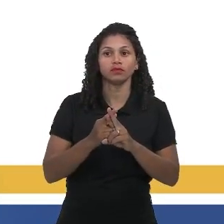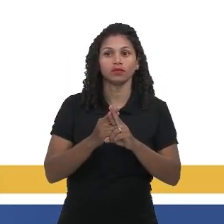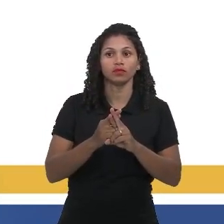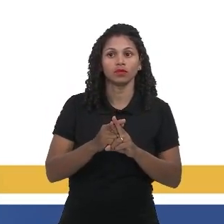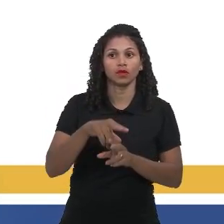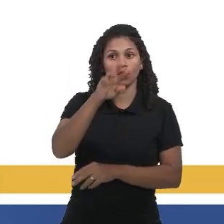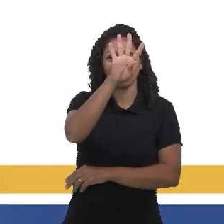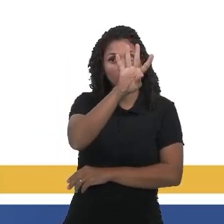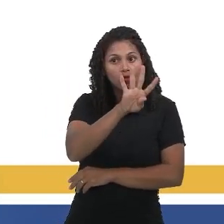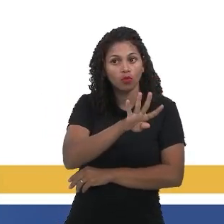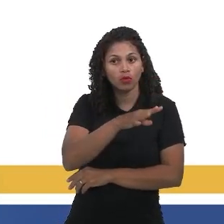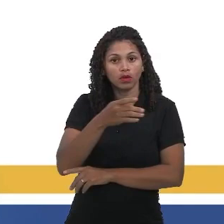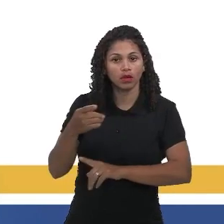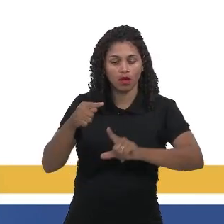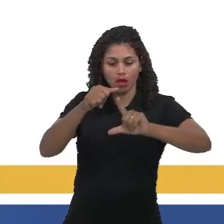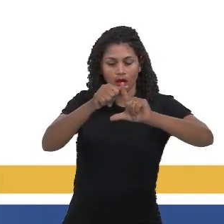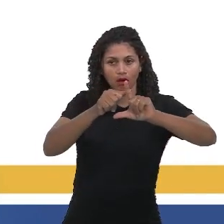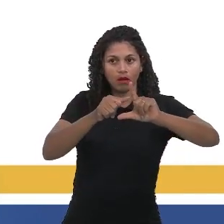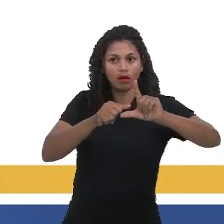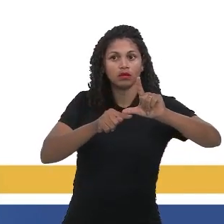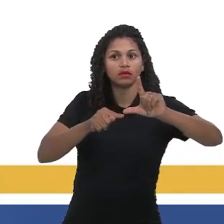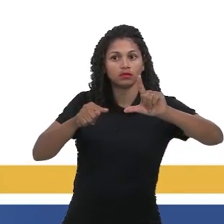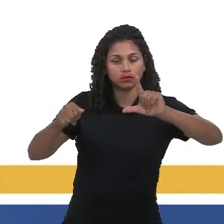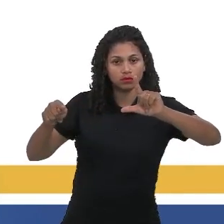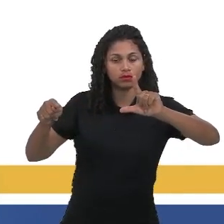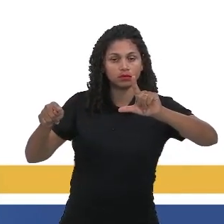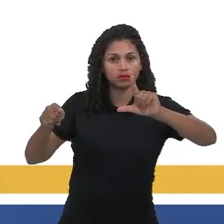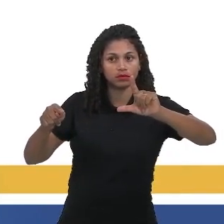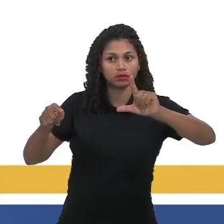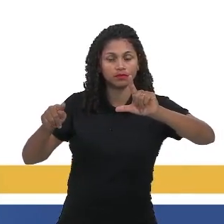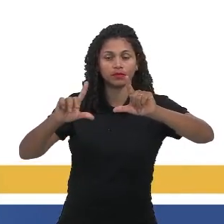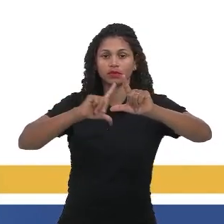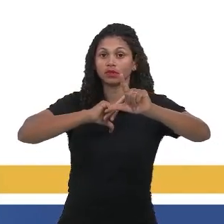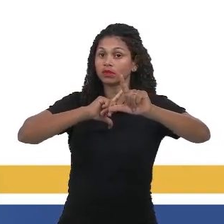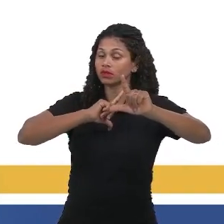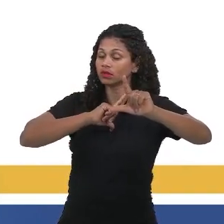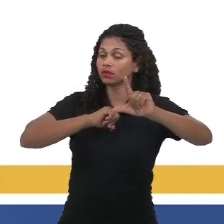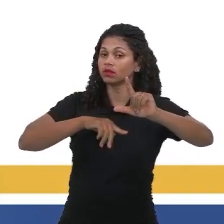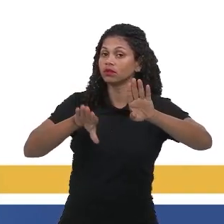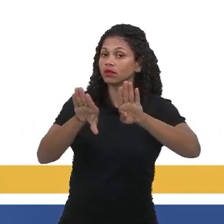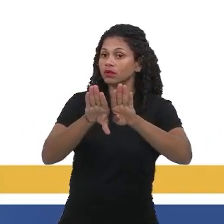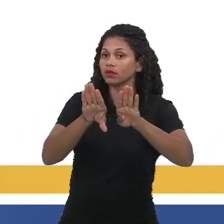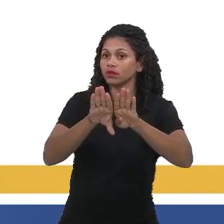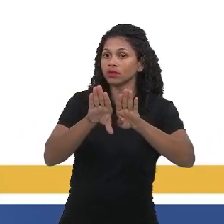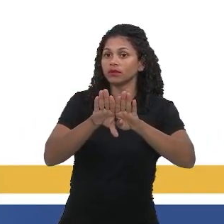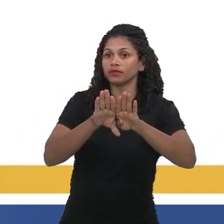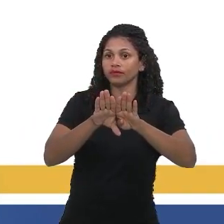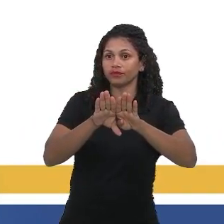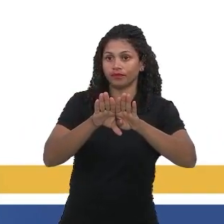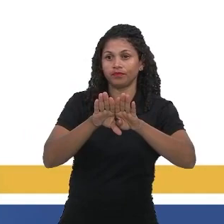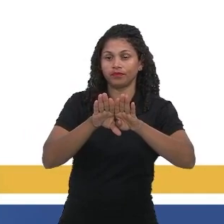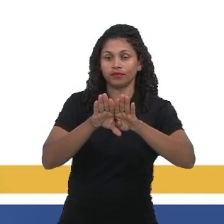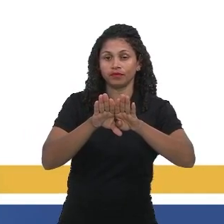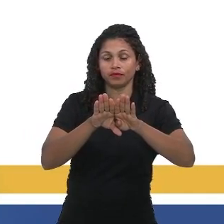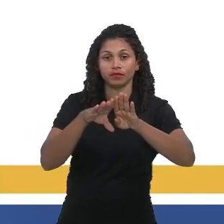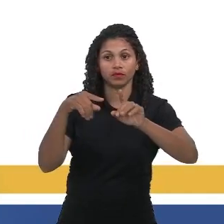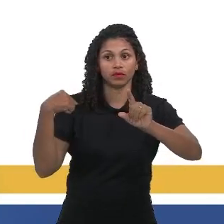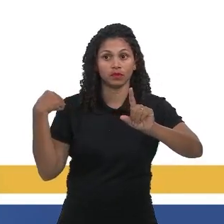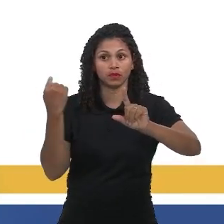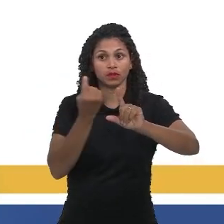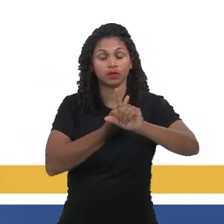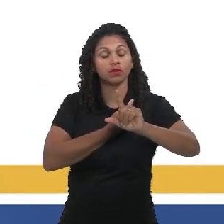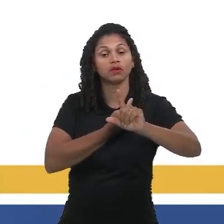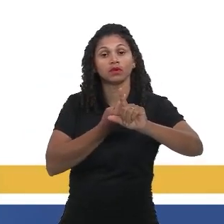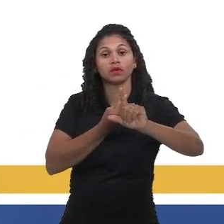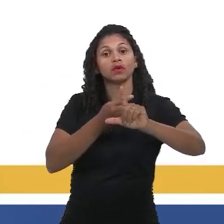onde envolve a dimensão dentro de uma escala menor e nós temos a a ideia do da nossa escala para uma dimensão